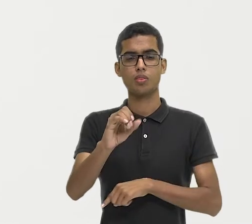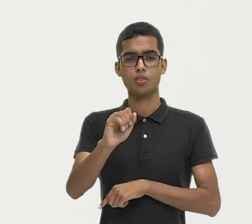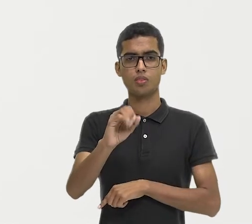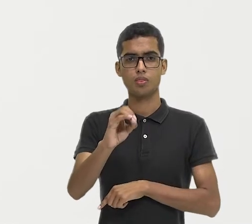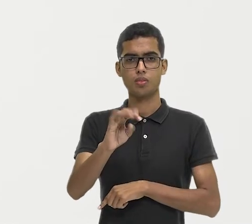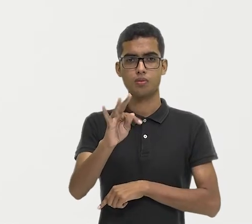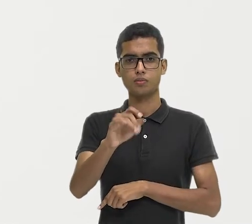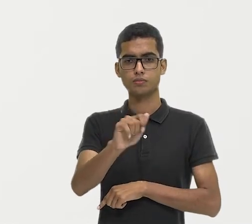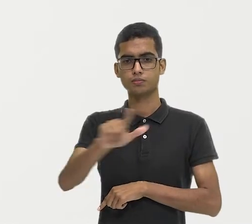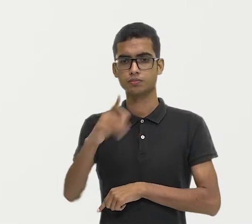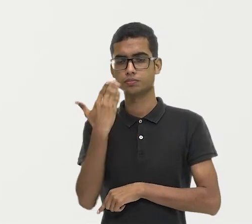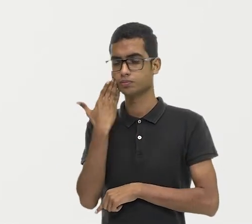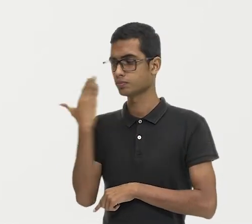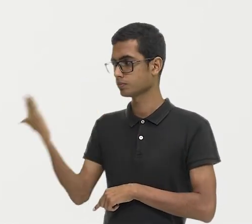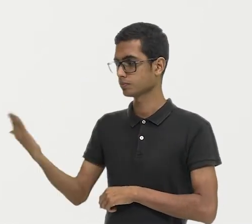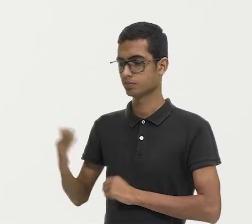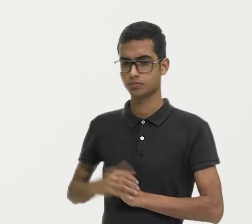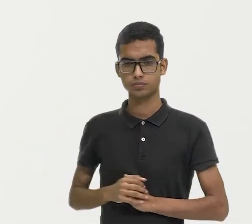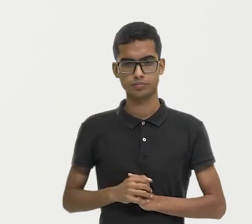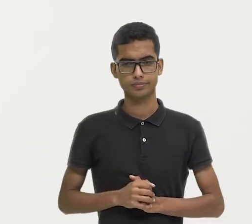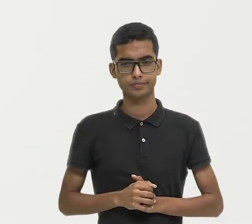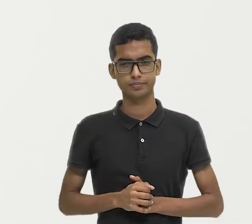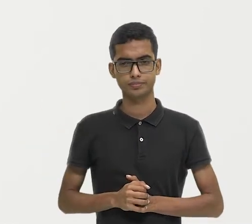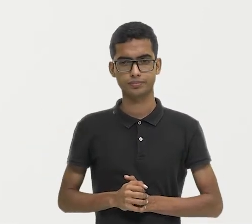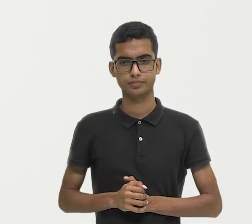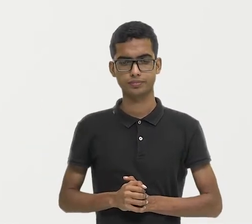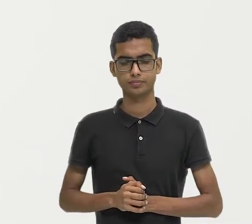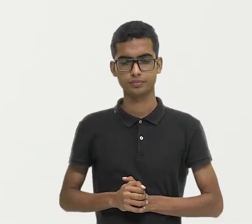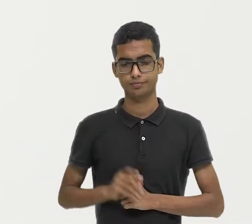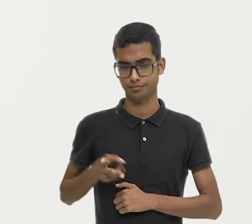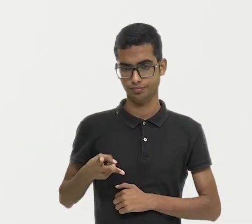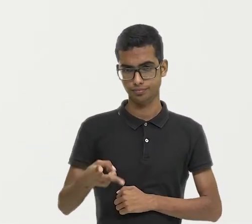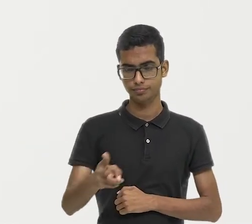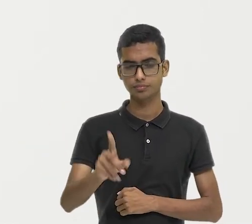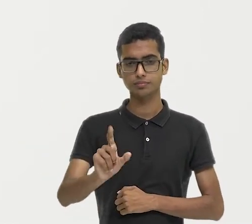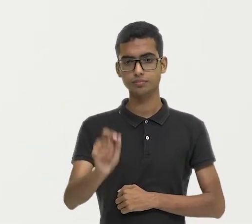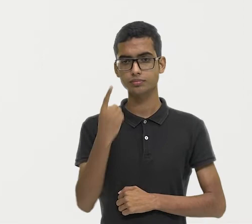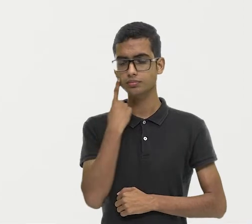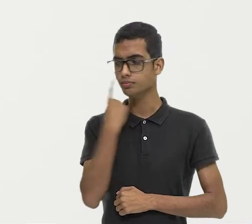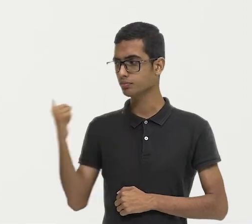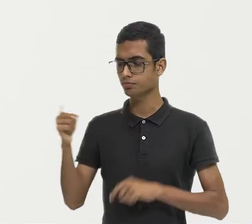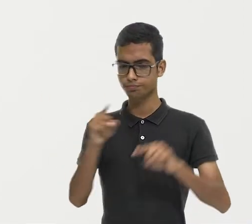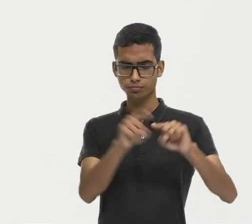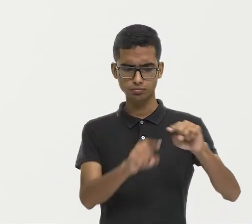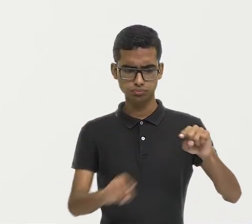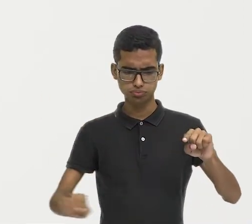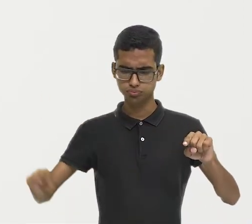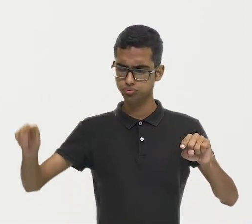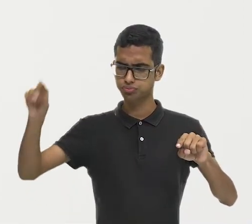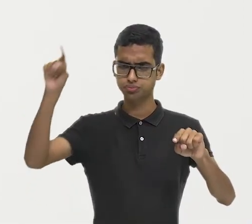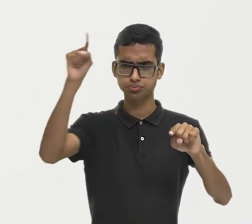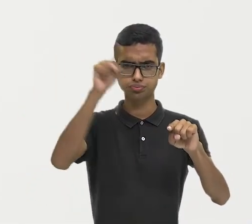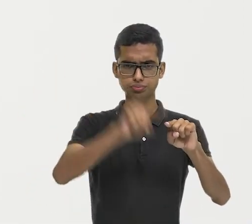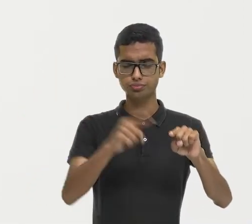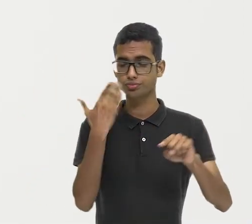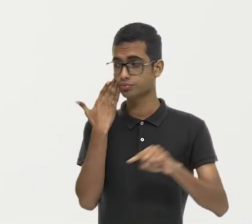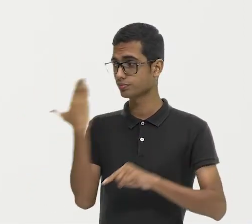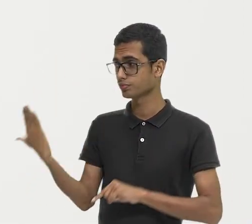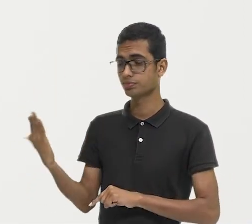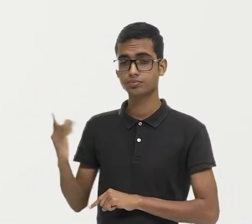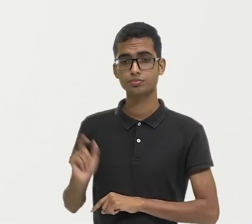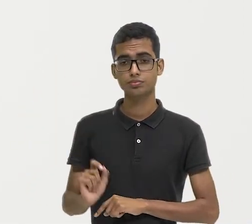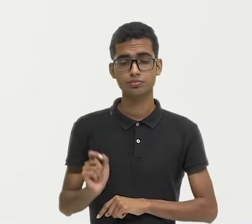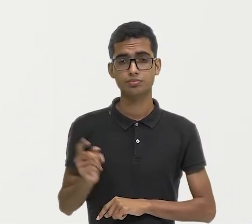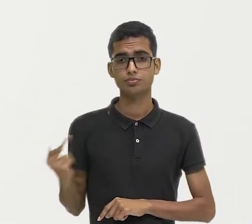Só refazer aqui. Com esse gráfico total. E sempre o gráfico, né, uma volta completa